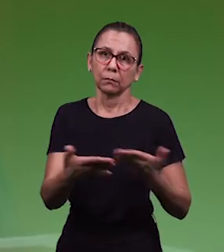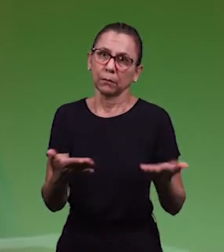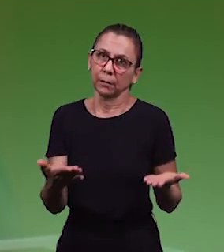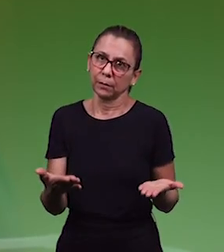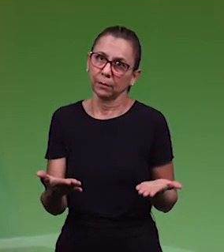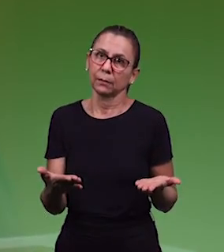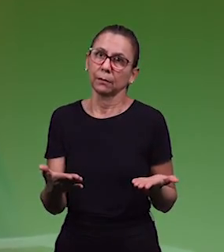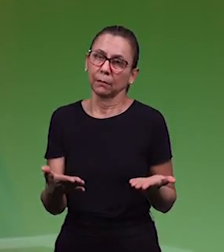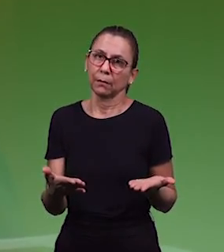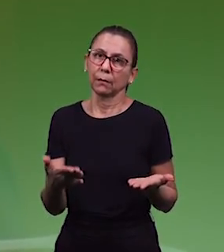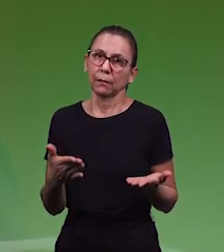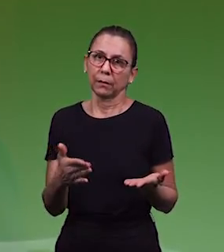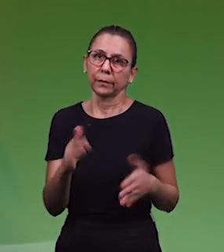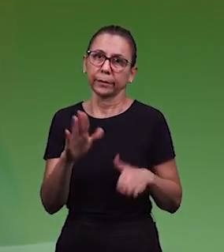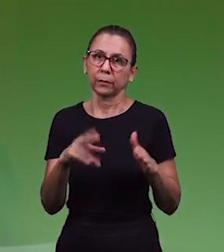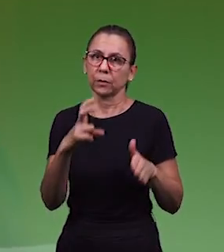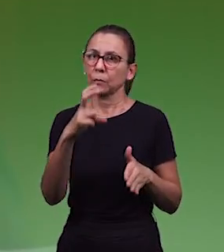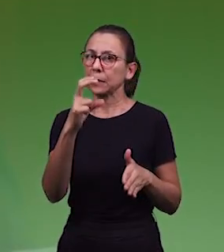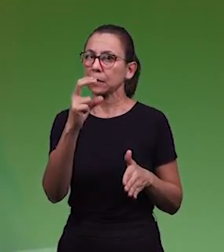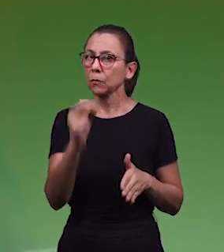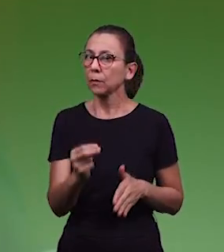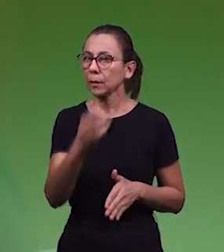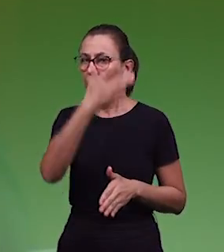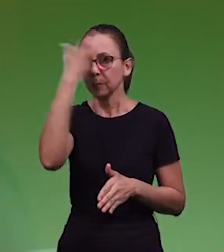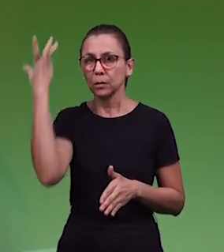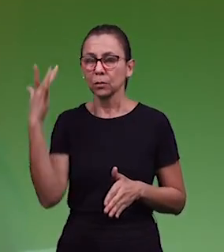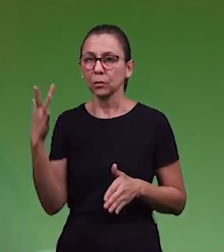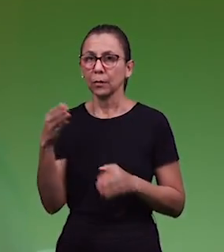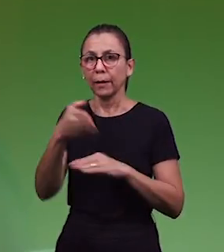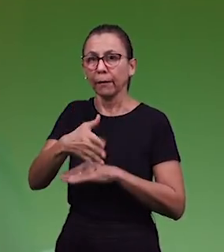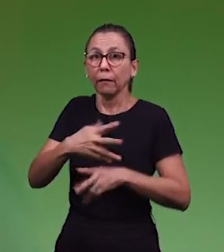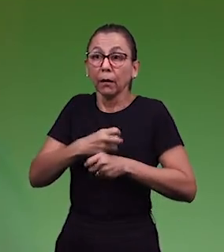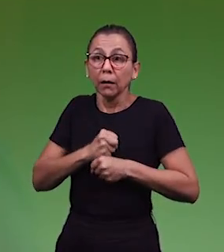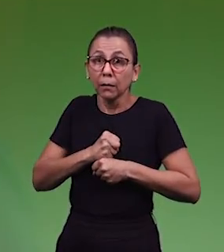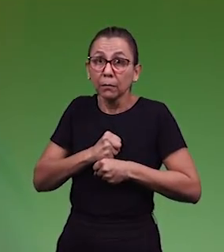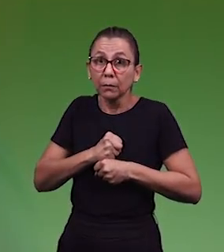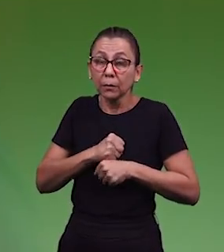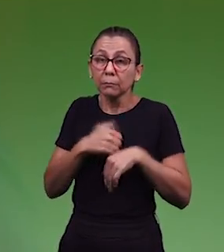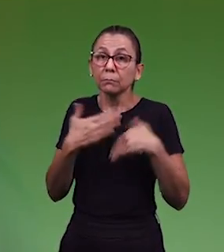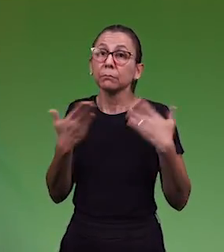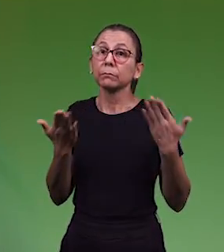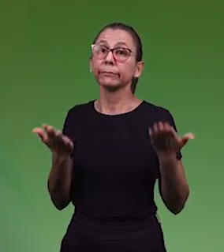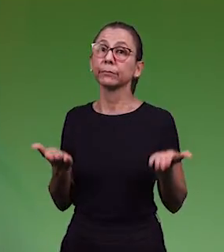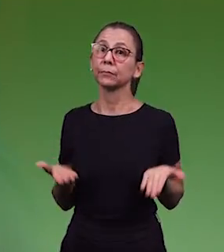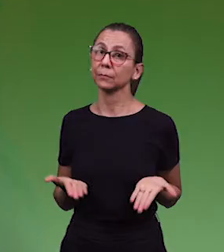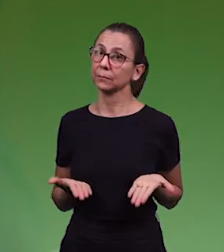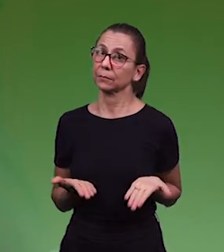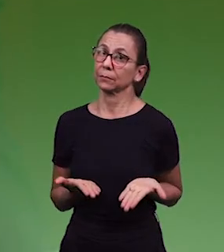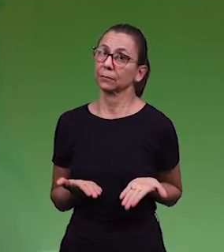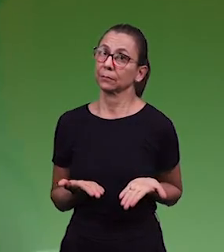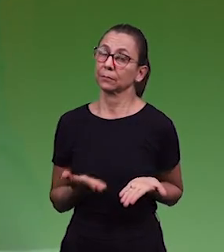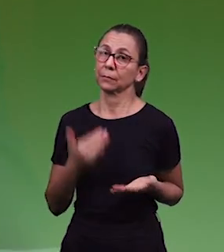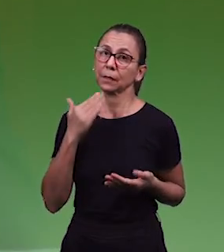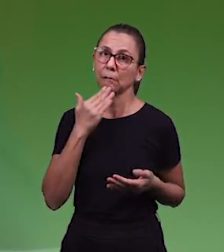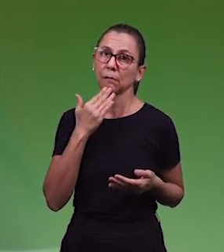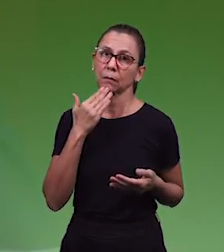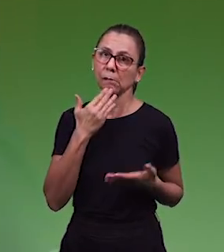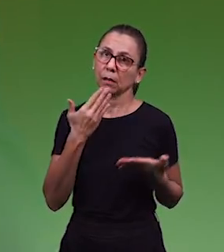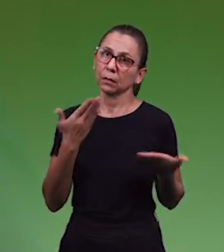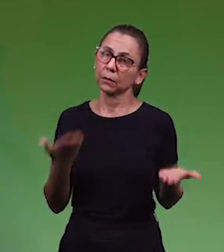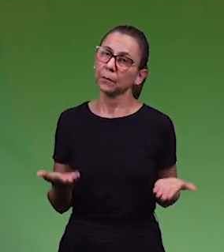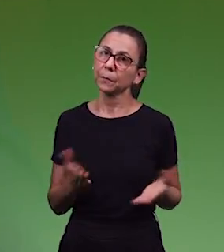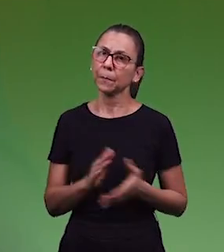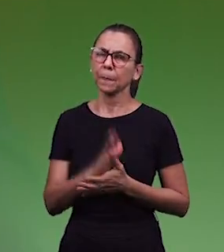50 pessoas angustiadas na igreja. Então, dom não é o óbvio. Dom é aquilo que o ouvido não ouviu, os olhos